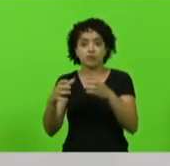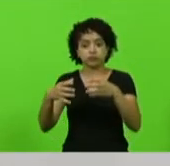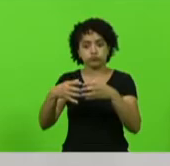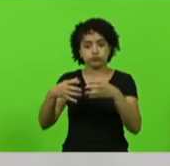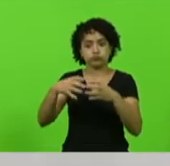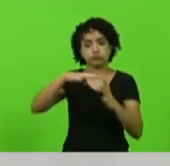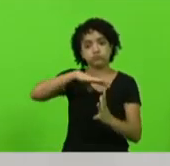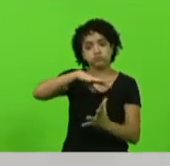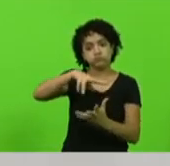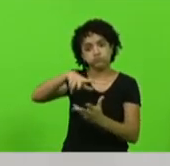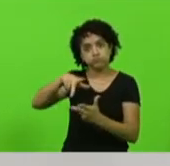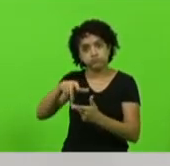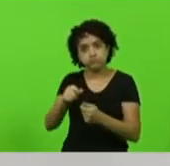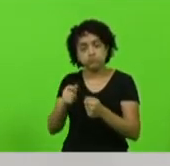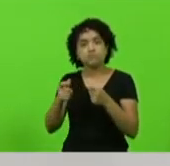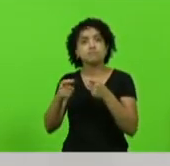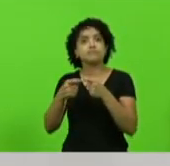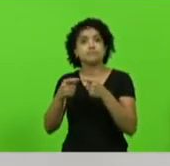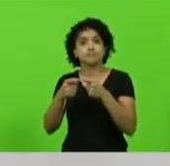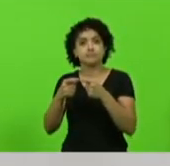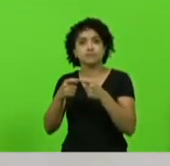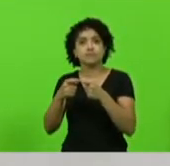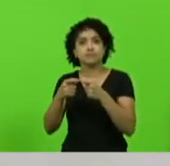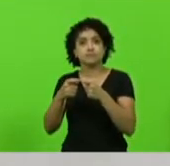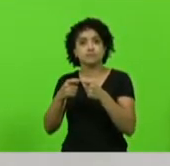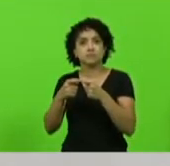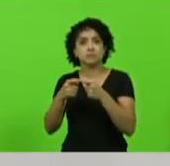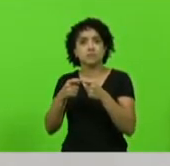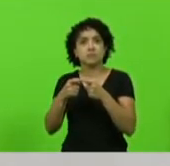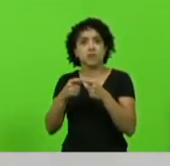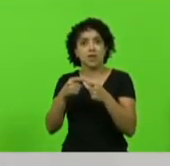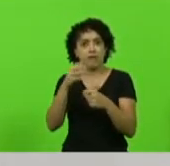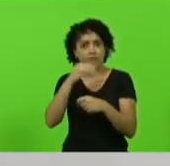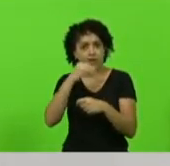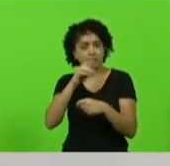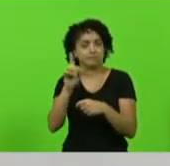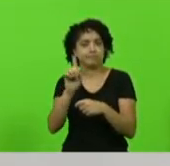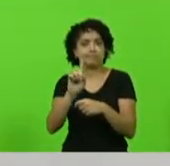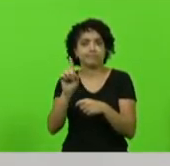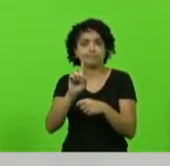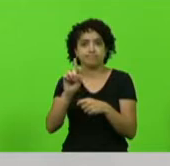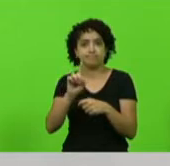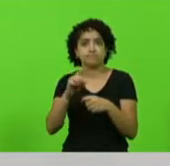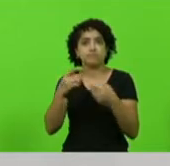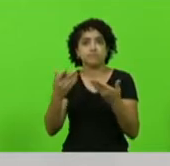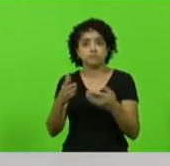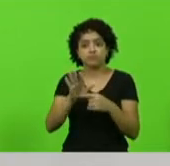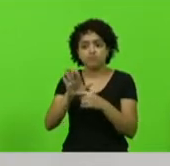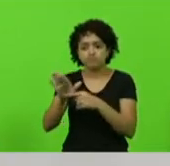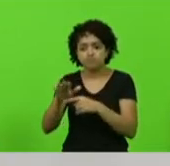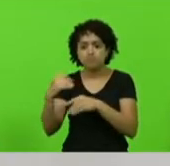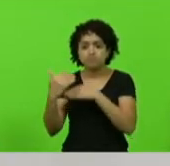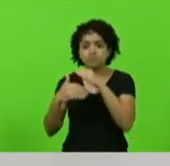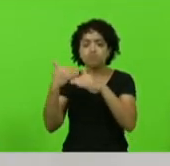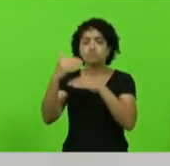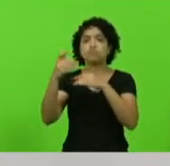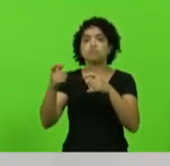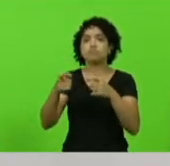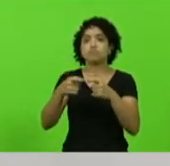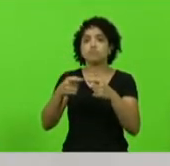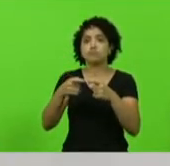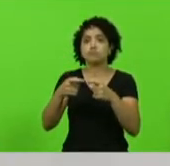de Medicina. Não era fraco. Graças à sua contribuição ao desenvolvimento da medicina,